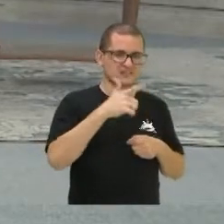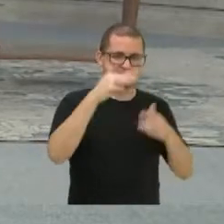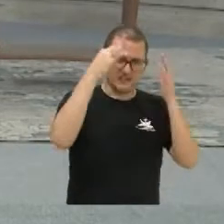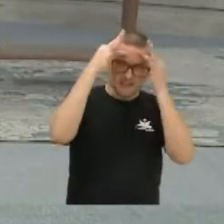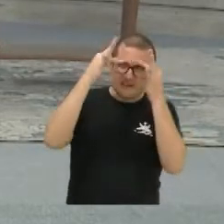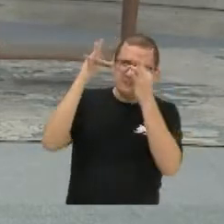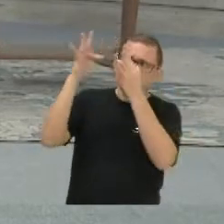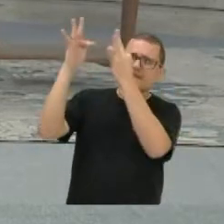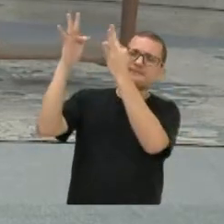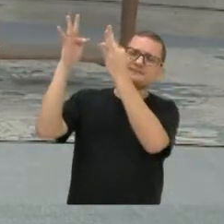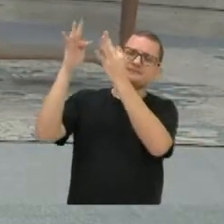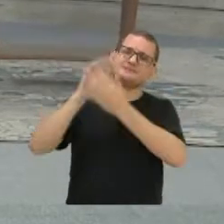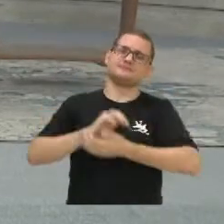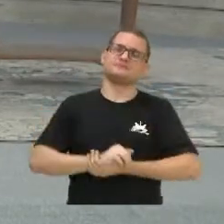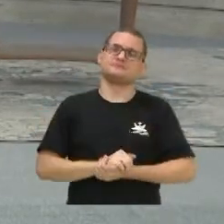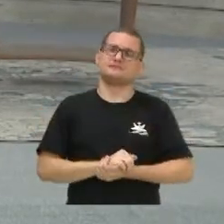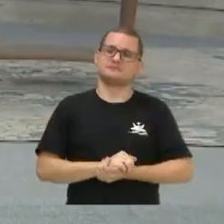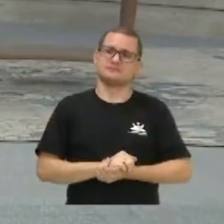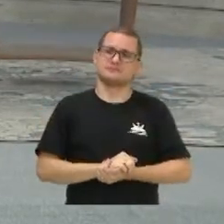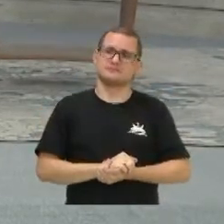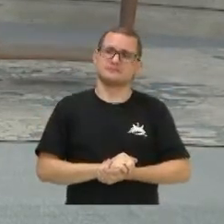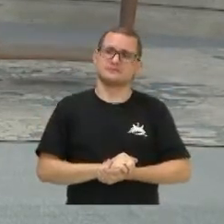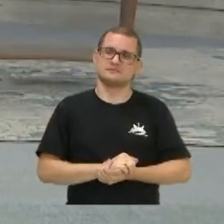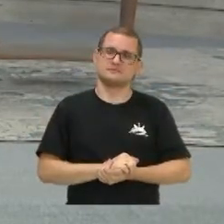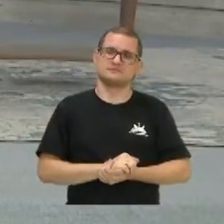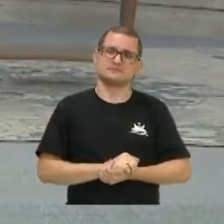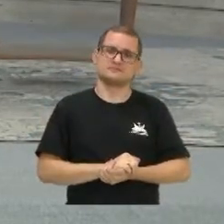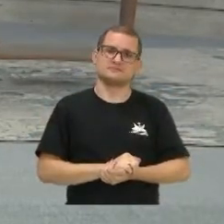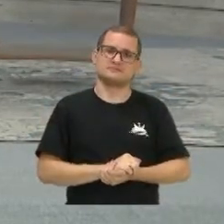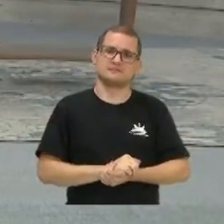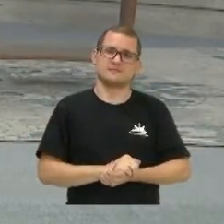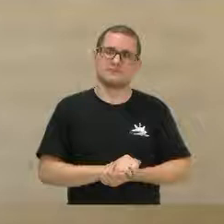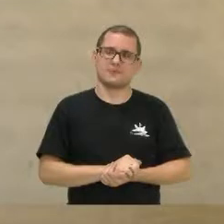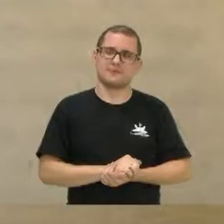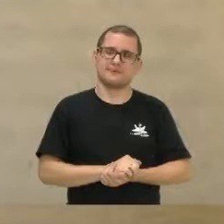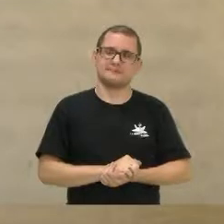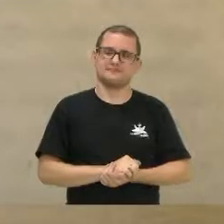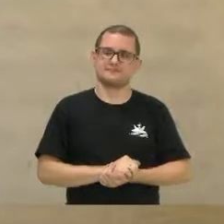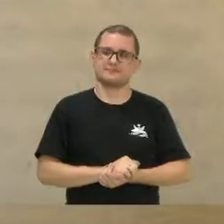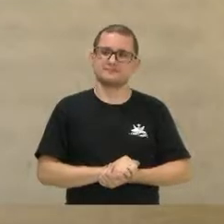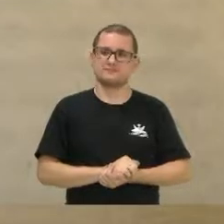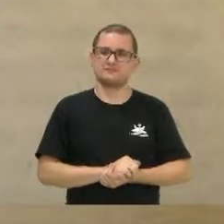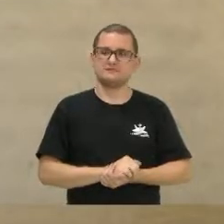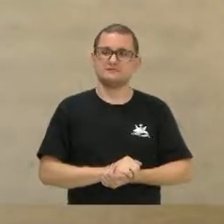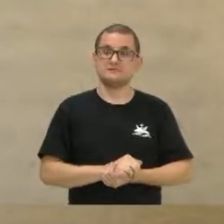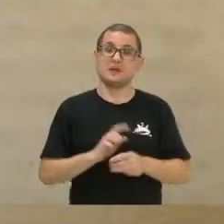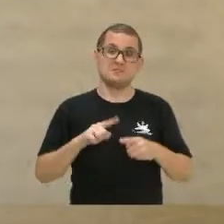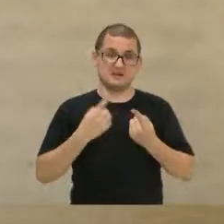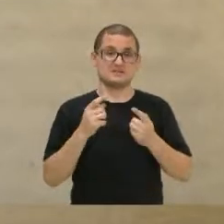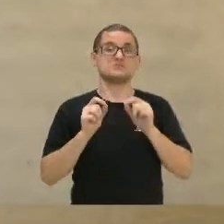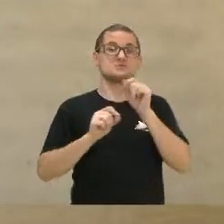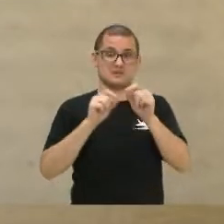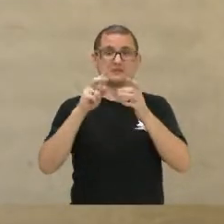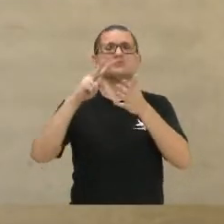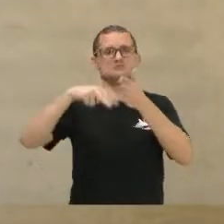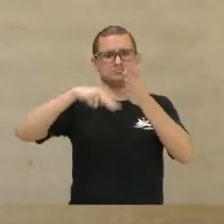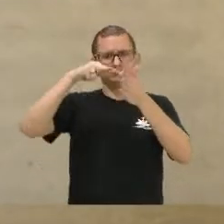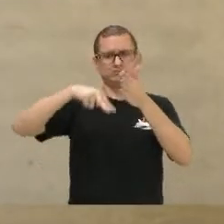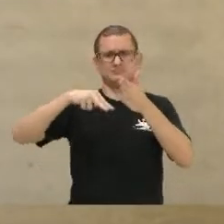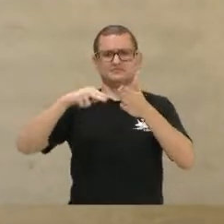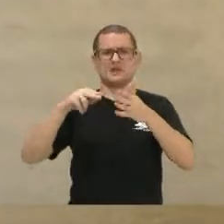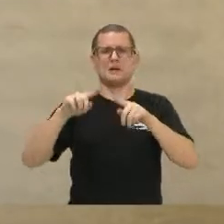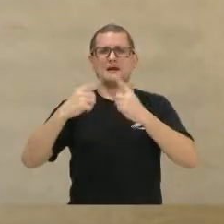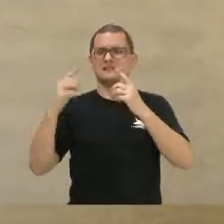qualquer maneira é e siga que o interrompido por favor retornar quanto o ato externo do